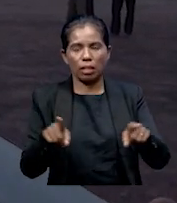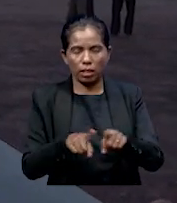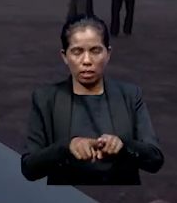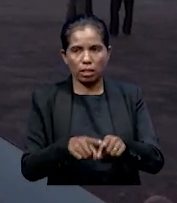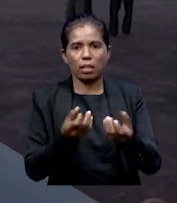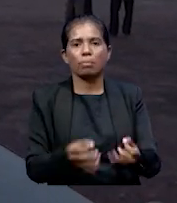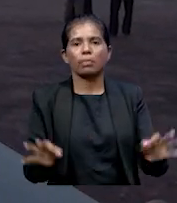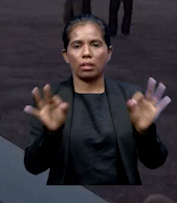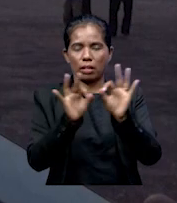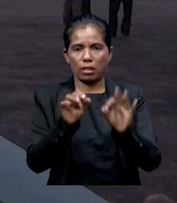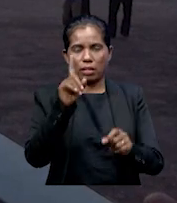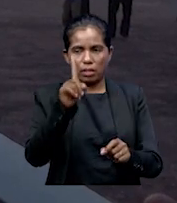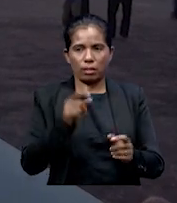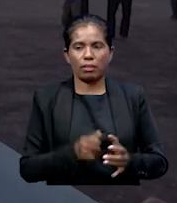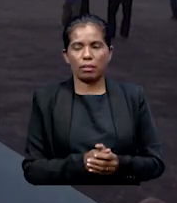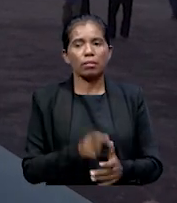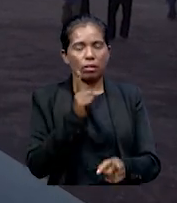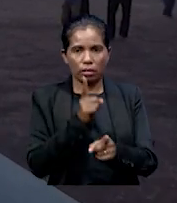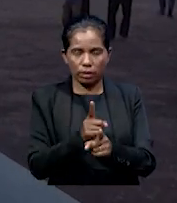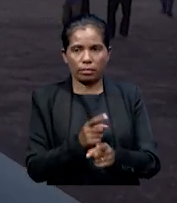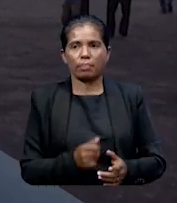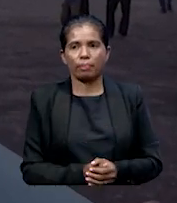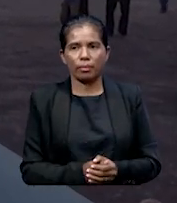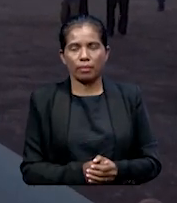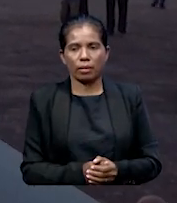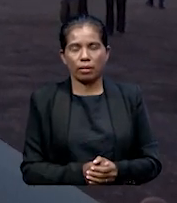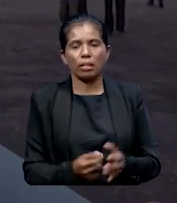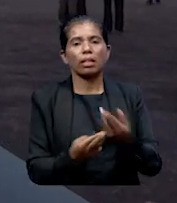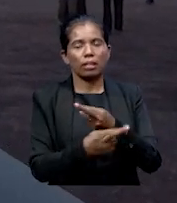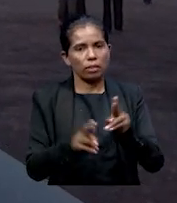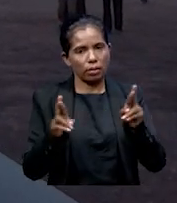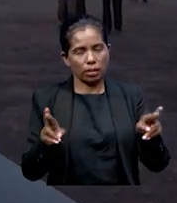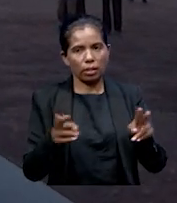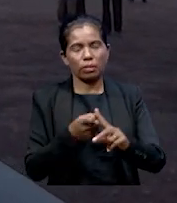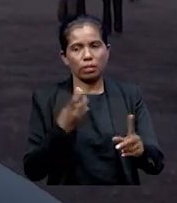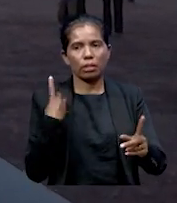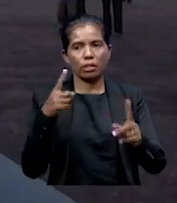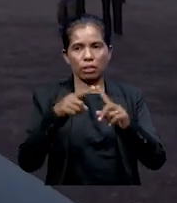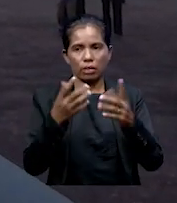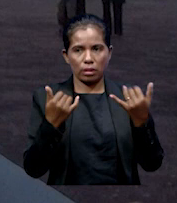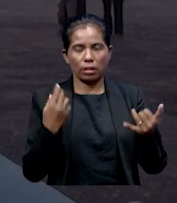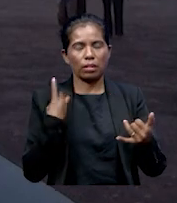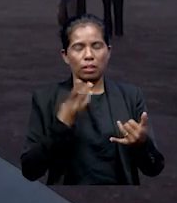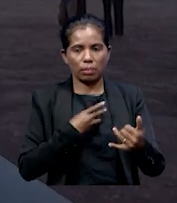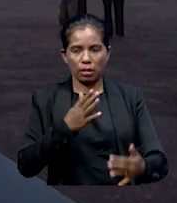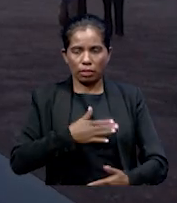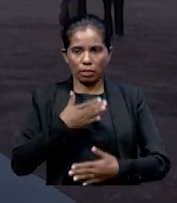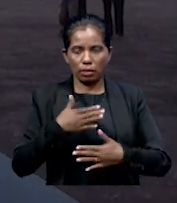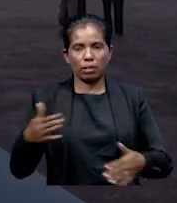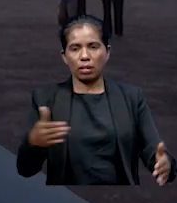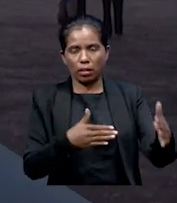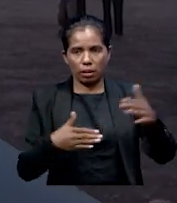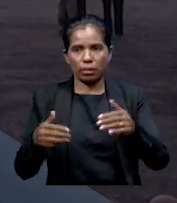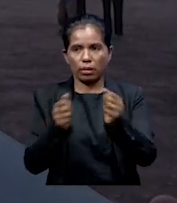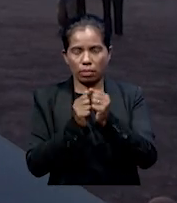importante do mundo. E nós, de facto, resultado do Sidané, mas com o também é contente. A Libra Monte, que